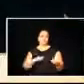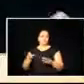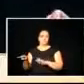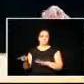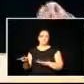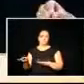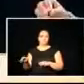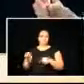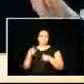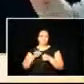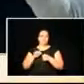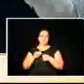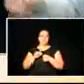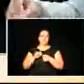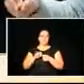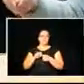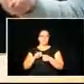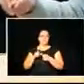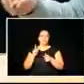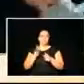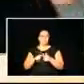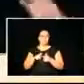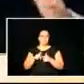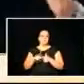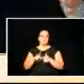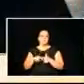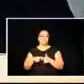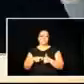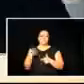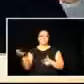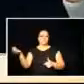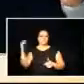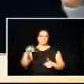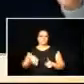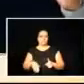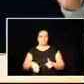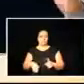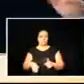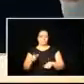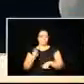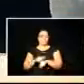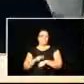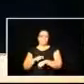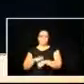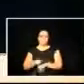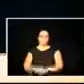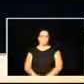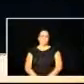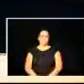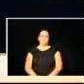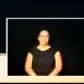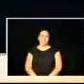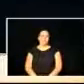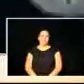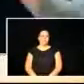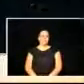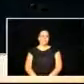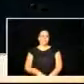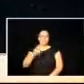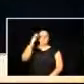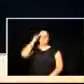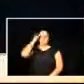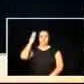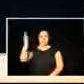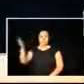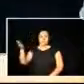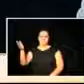porque foi mandado em cima da hora. Então, estamos deixando aqui bem claro e agradecemos o esforço do Wilson junto com